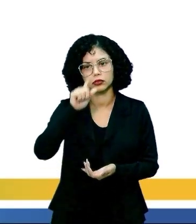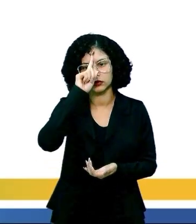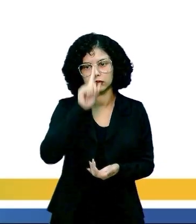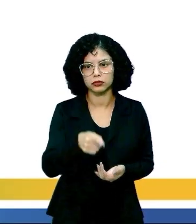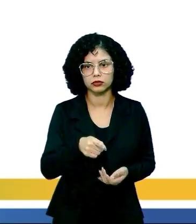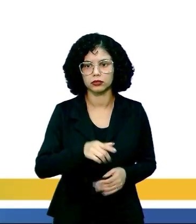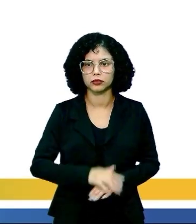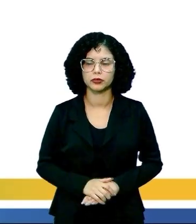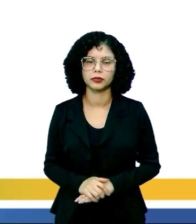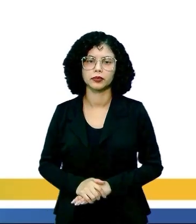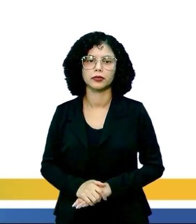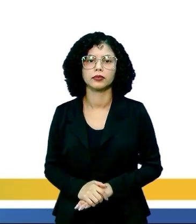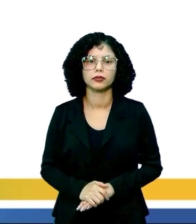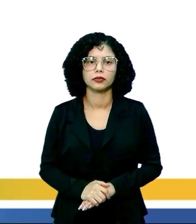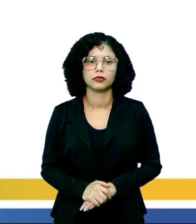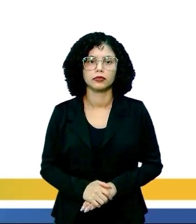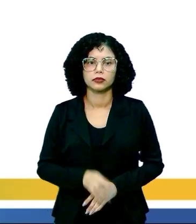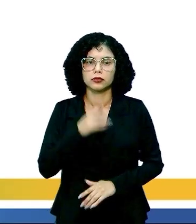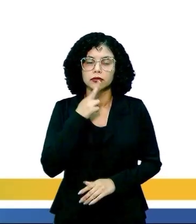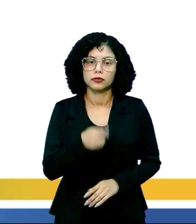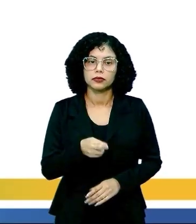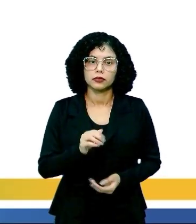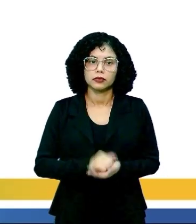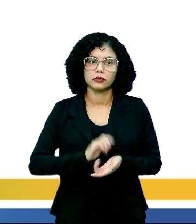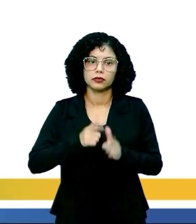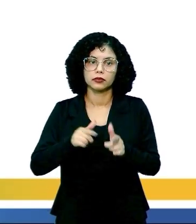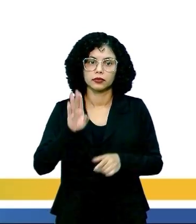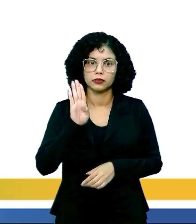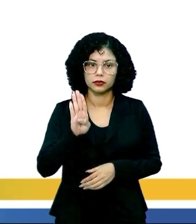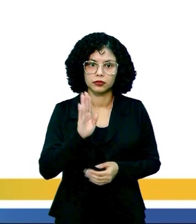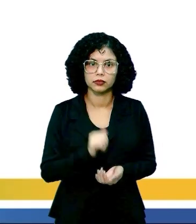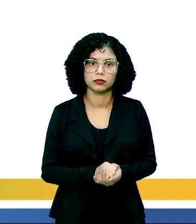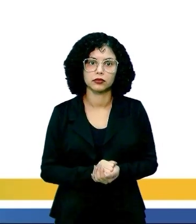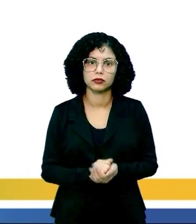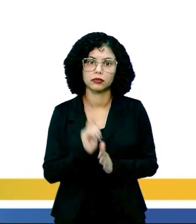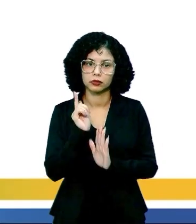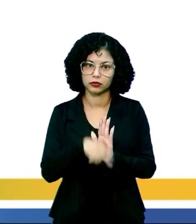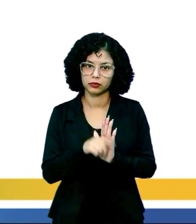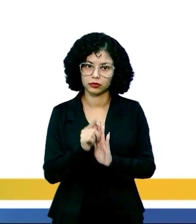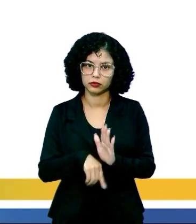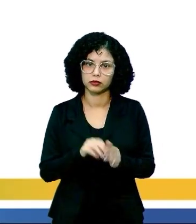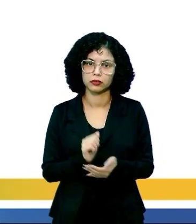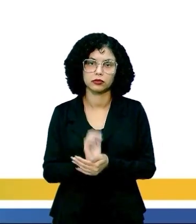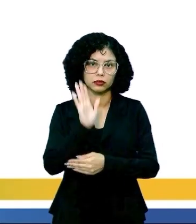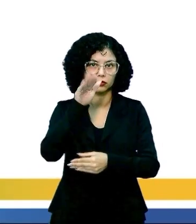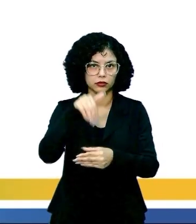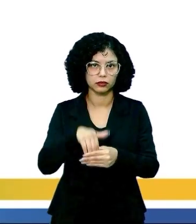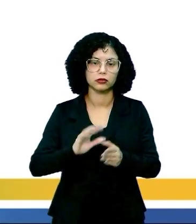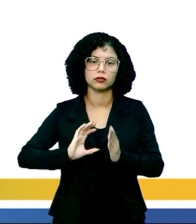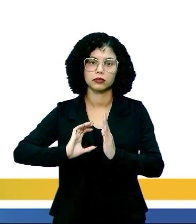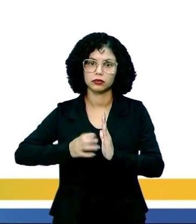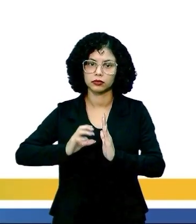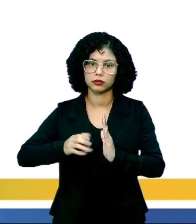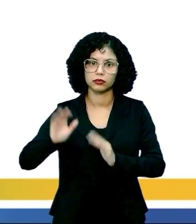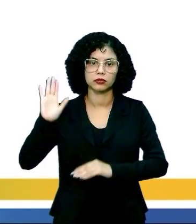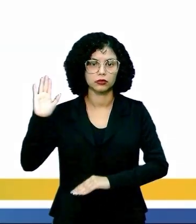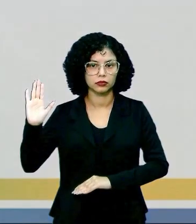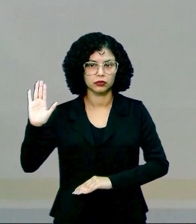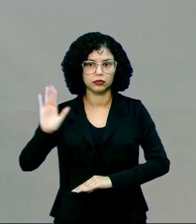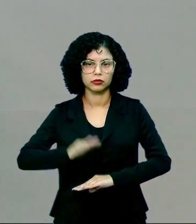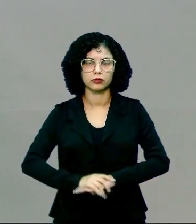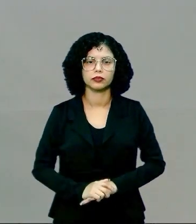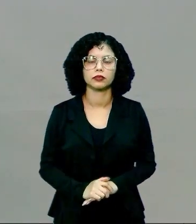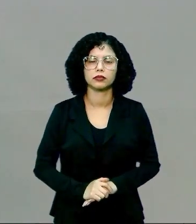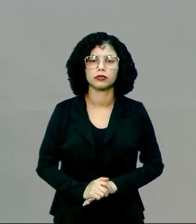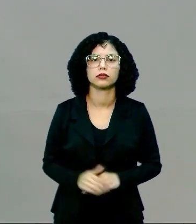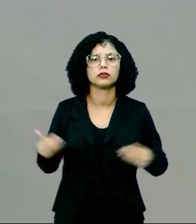às lideranças femininas. A resposta correta está na letra B, cotas de gênero nas candidaturas